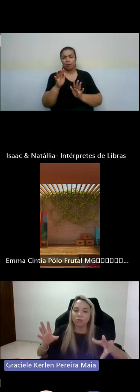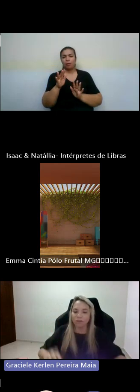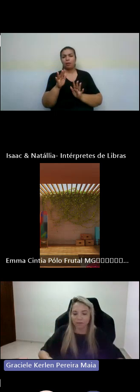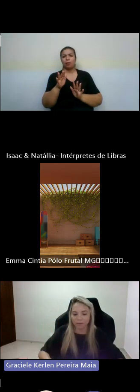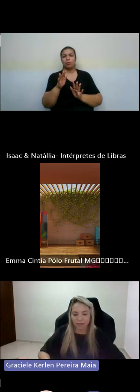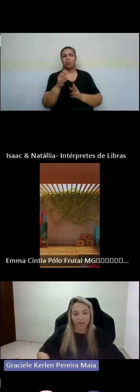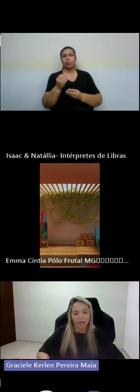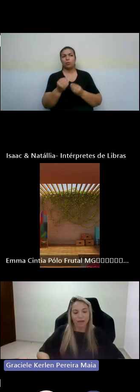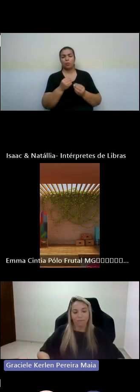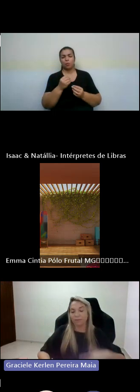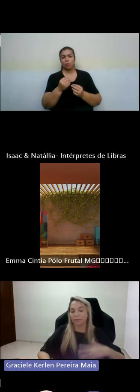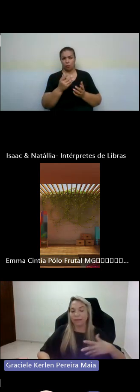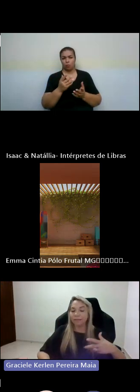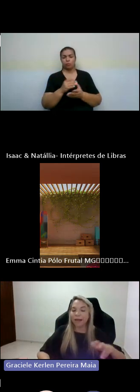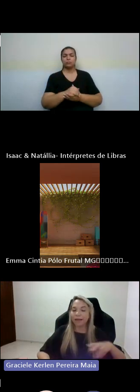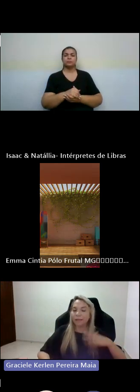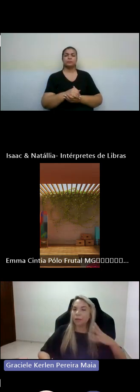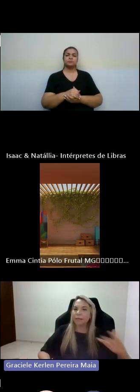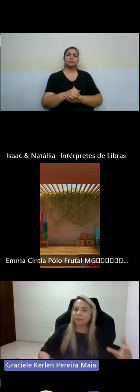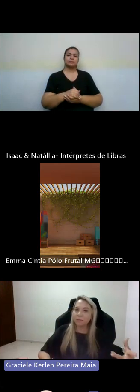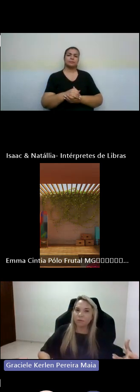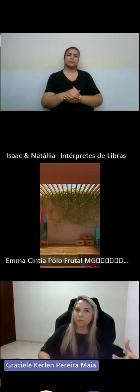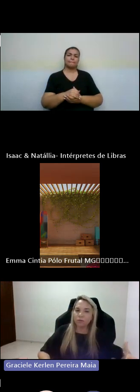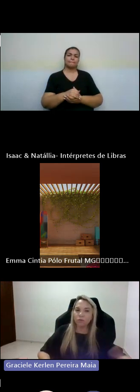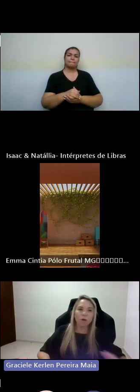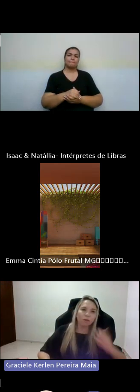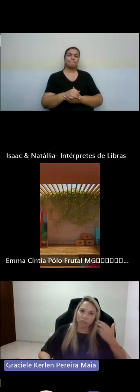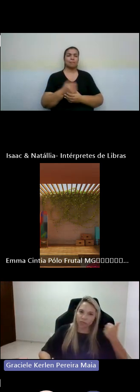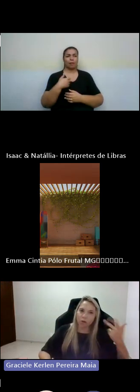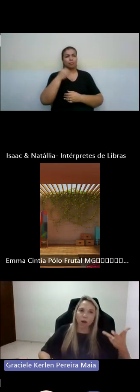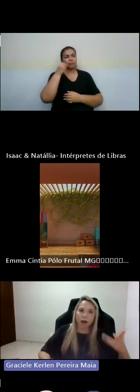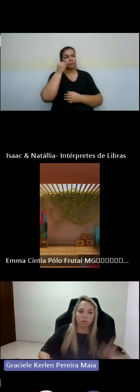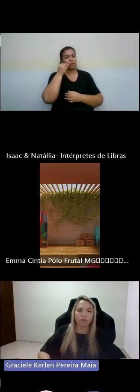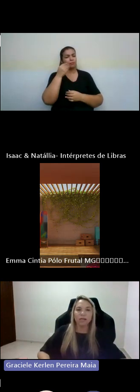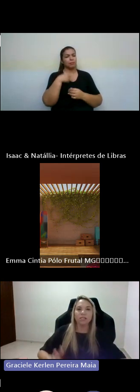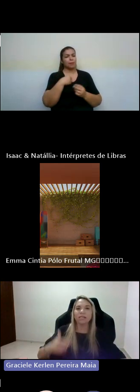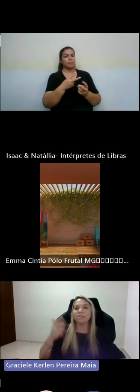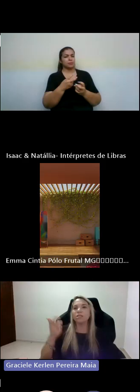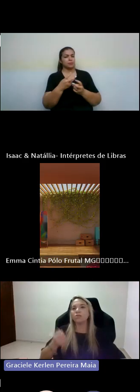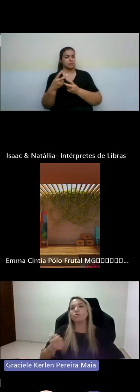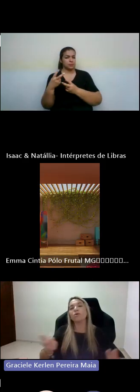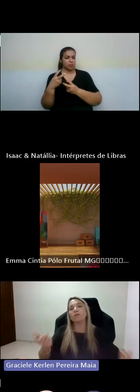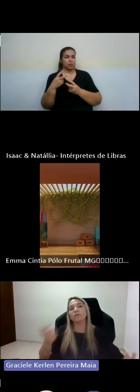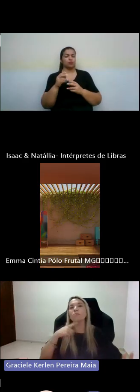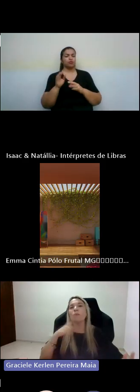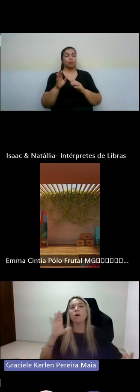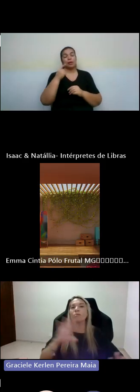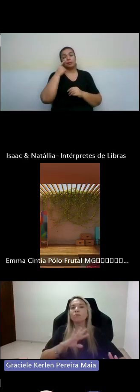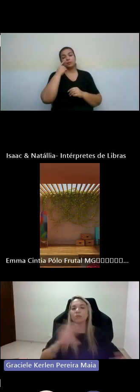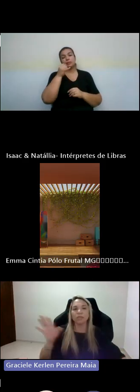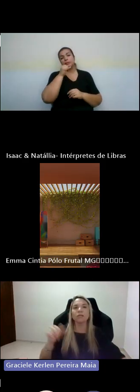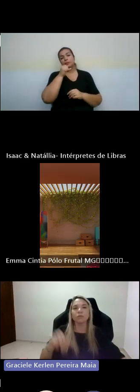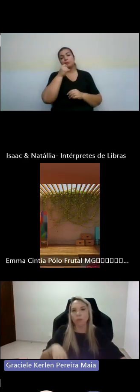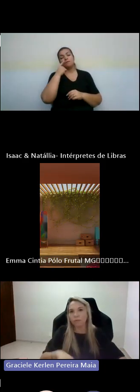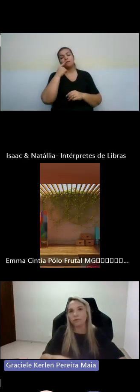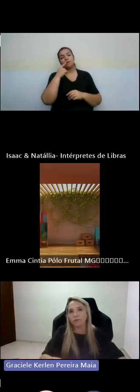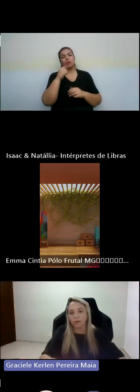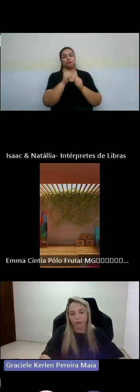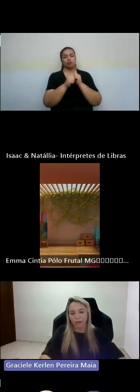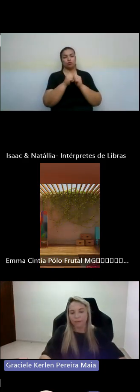visualmente as coisas, tentar ter percepção visual e tirar o áudio, de assistir um jogo de futebol